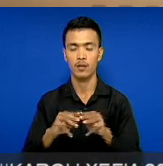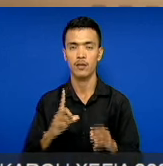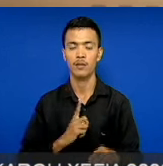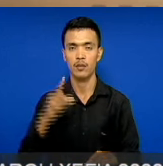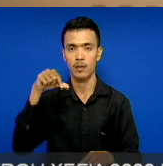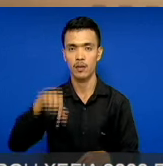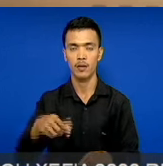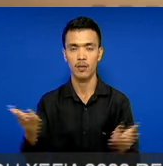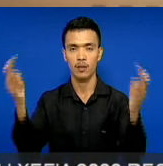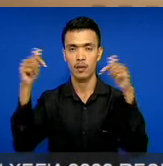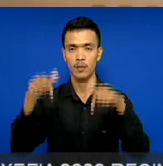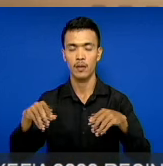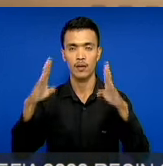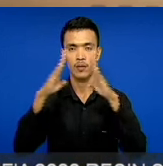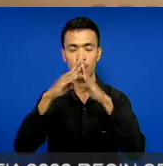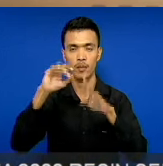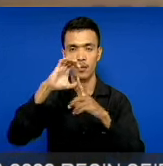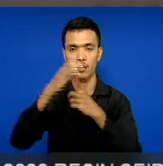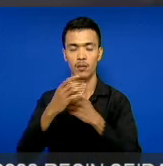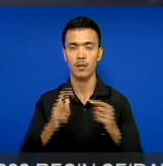uma adatasi tolu dili.